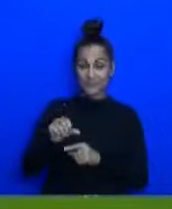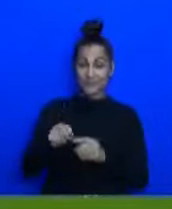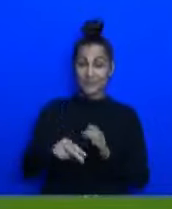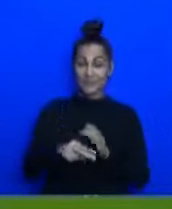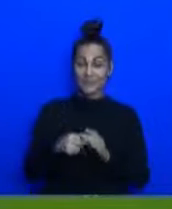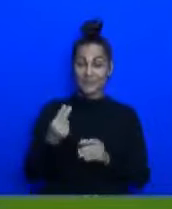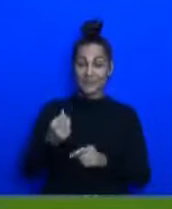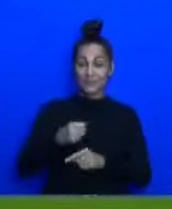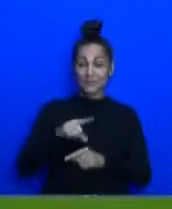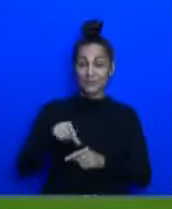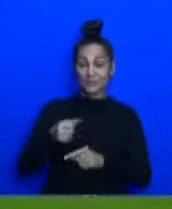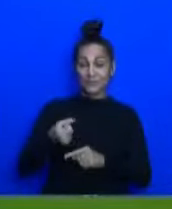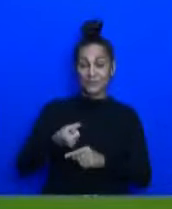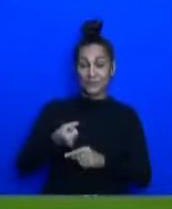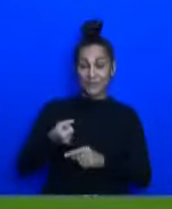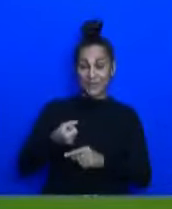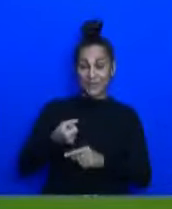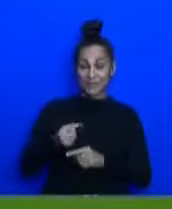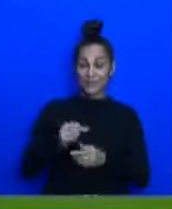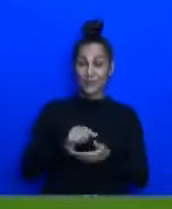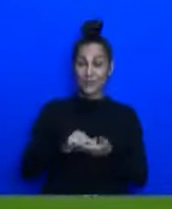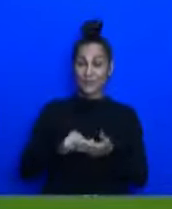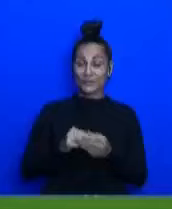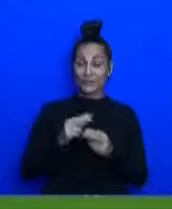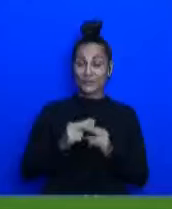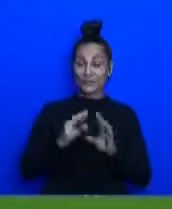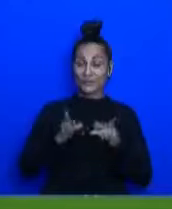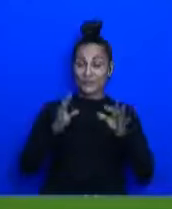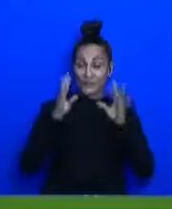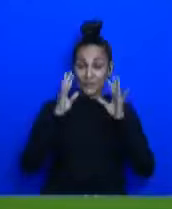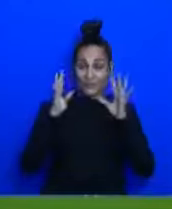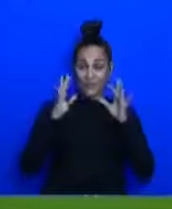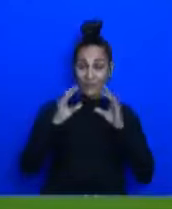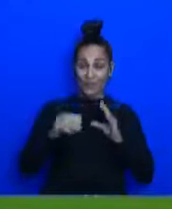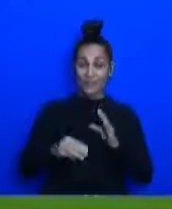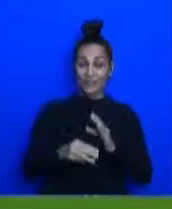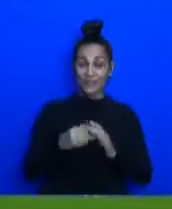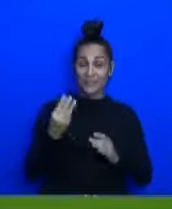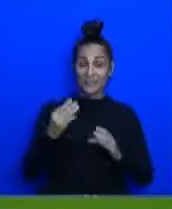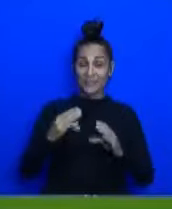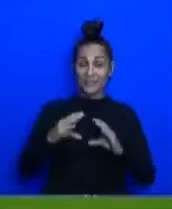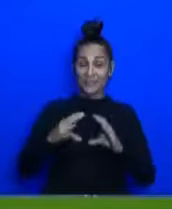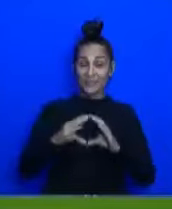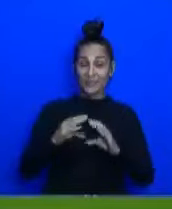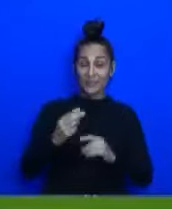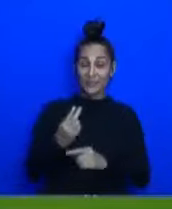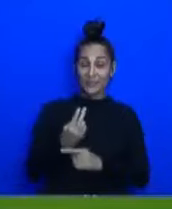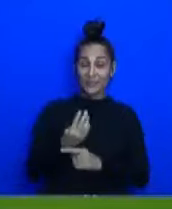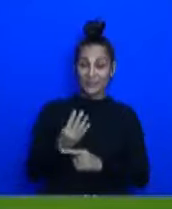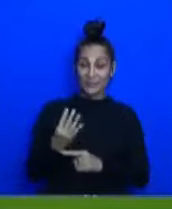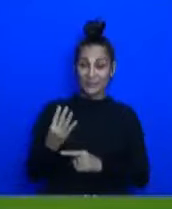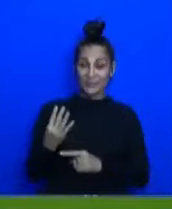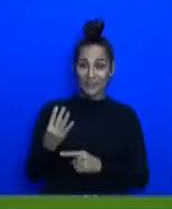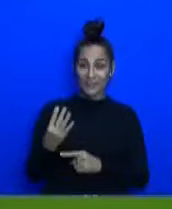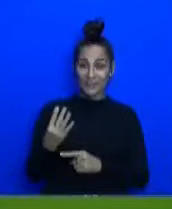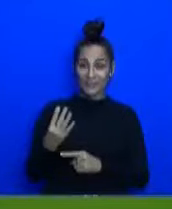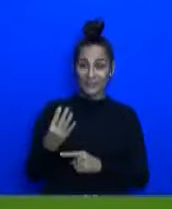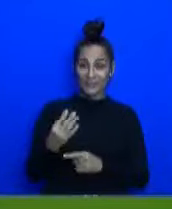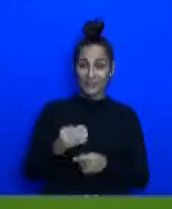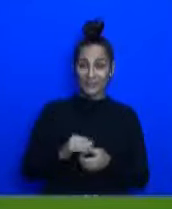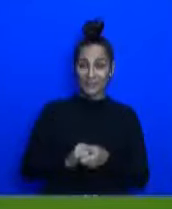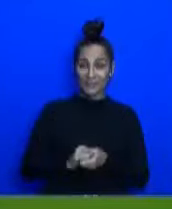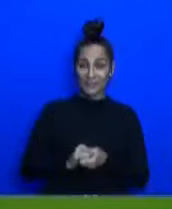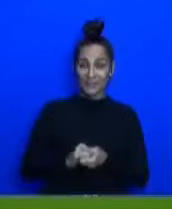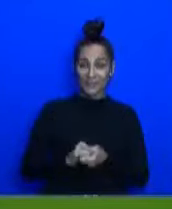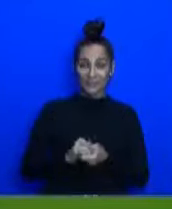segunda dezena sorteada. Loterias Caixa, já pensou? Terceira dezena sorteada, número 24.